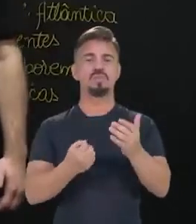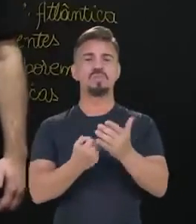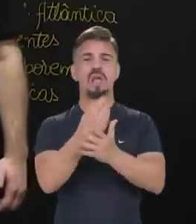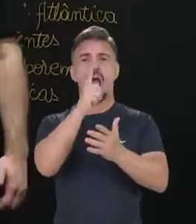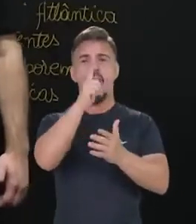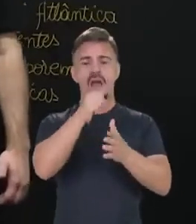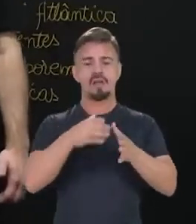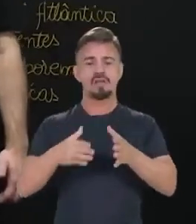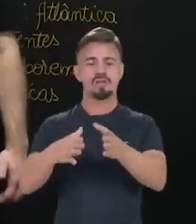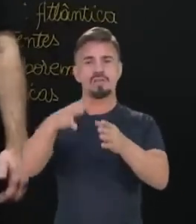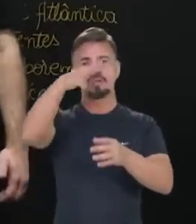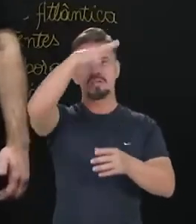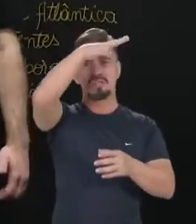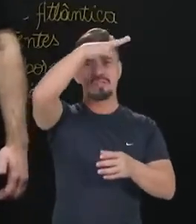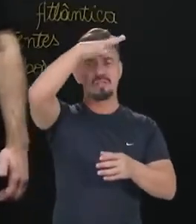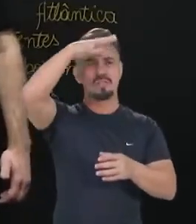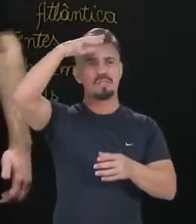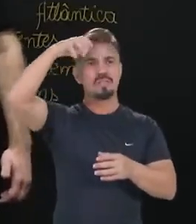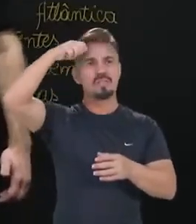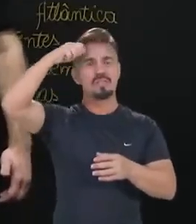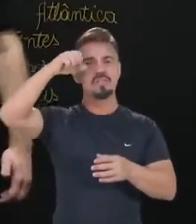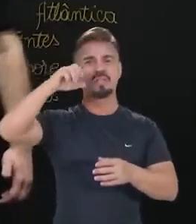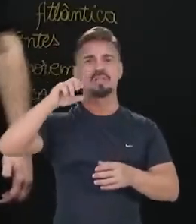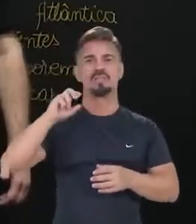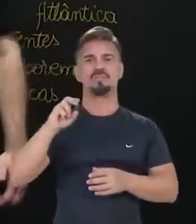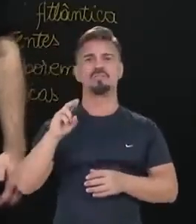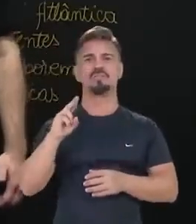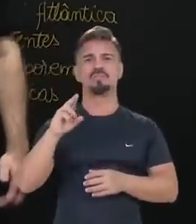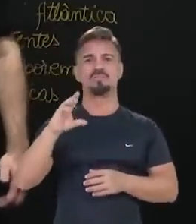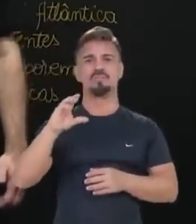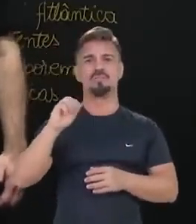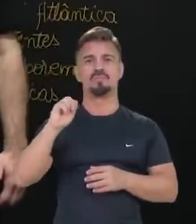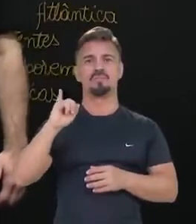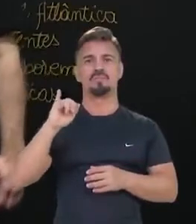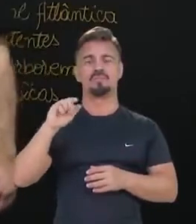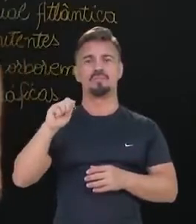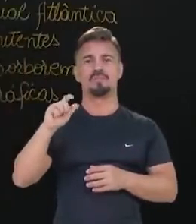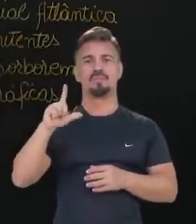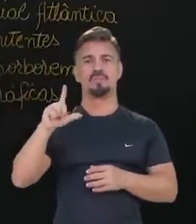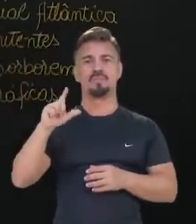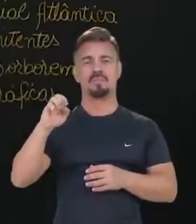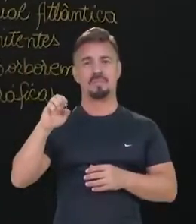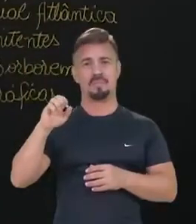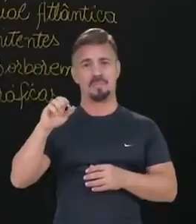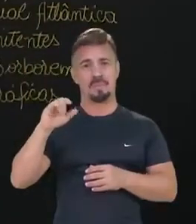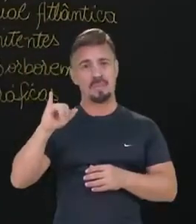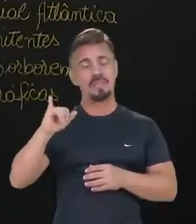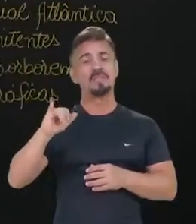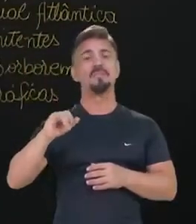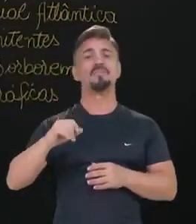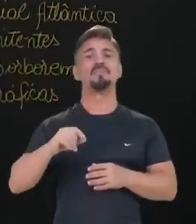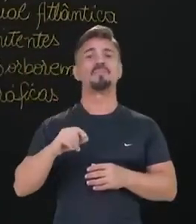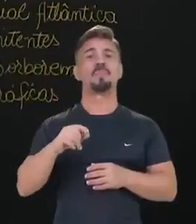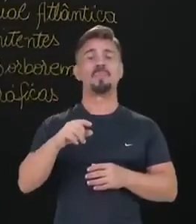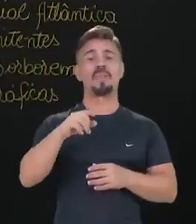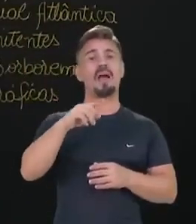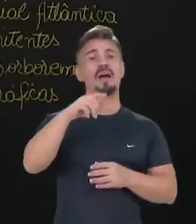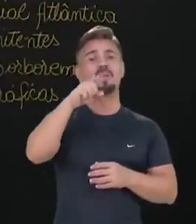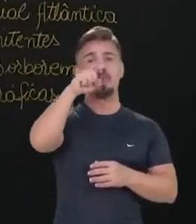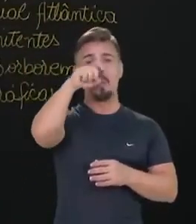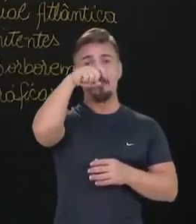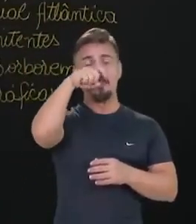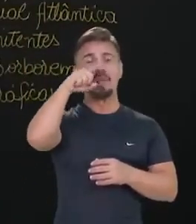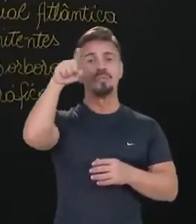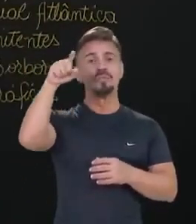rio Amazonas, o rio Ucayali, lá no Peru. E aí vai chegar formando depois o